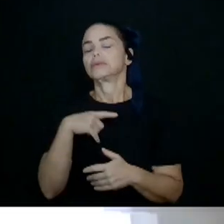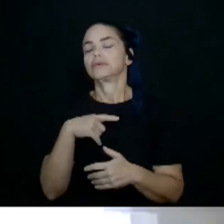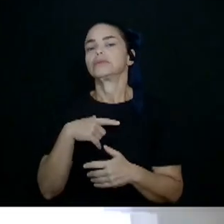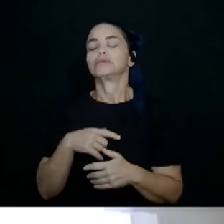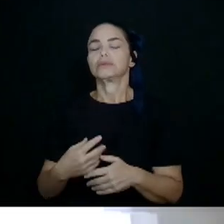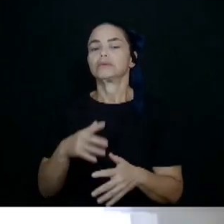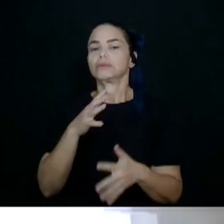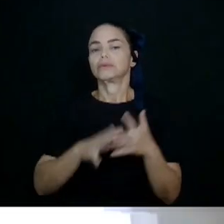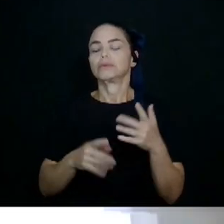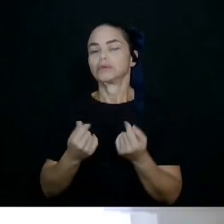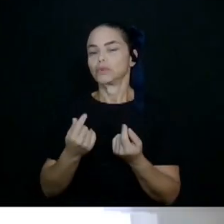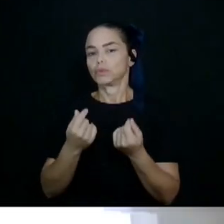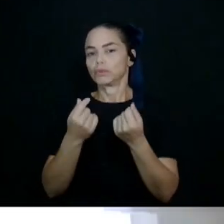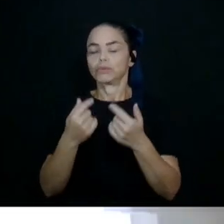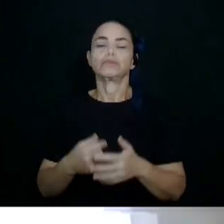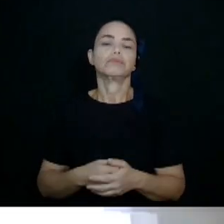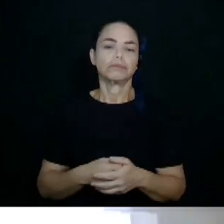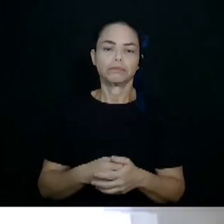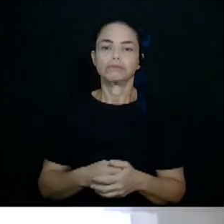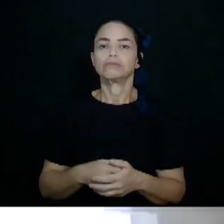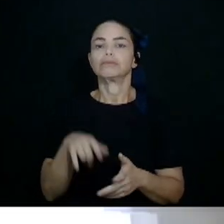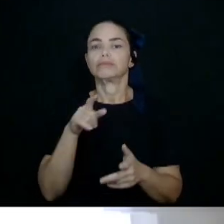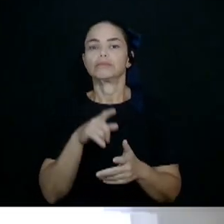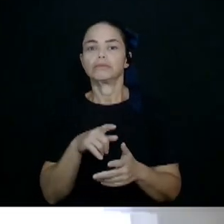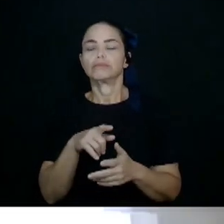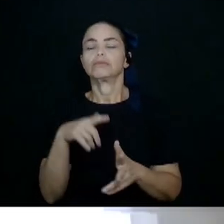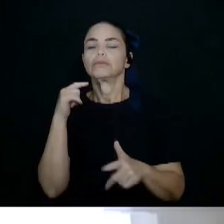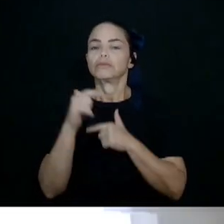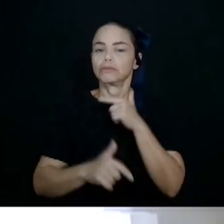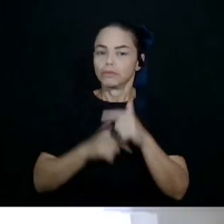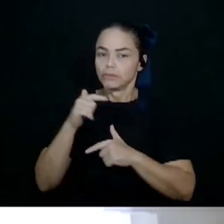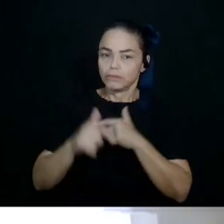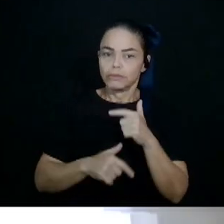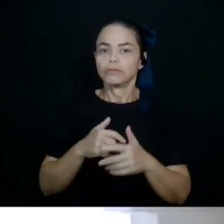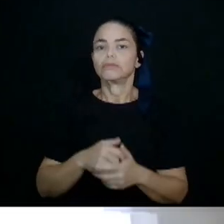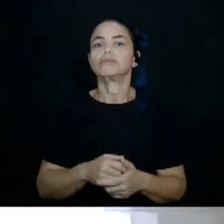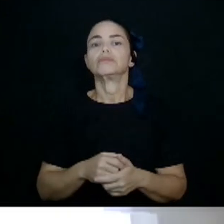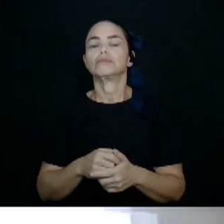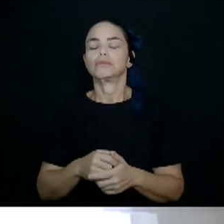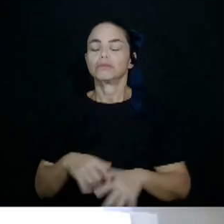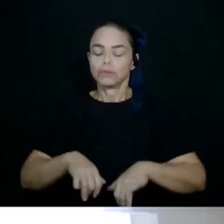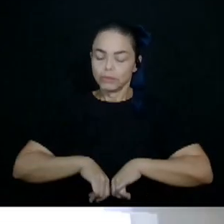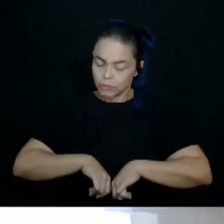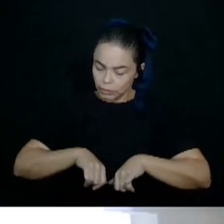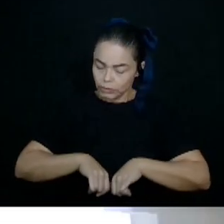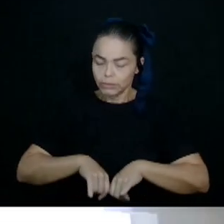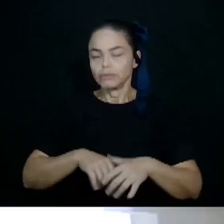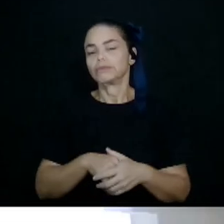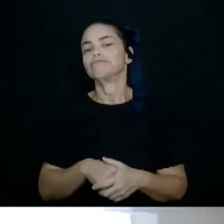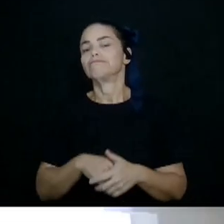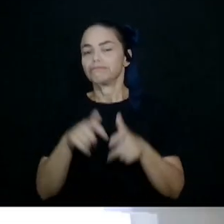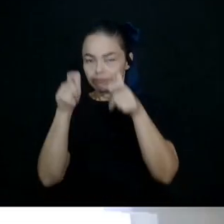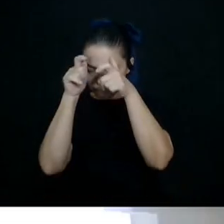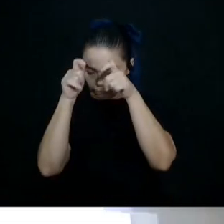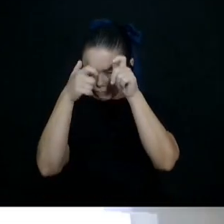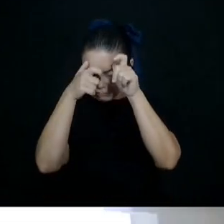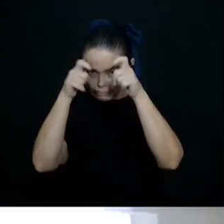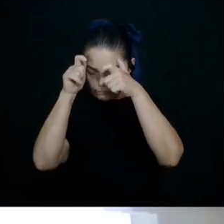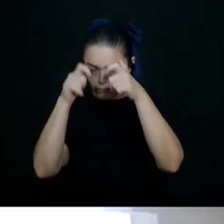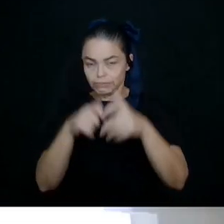financeira, né, na questão do trabalho, na questão do nível de sofrimento, aí se torna um transtorno. A questão